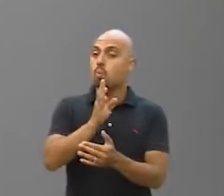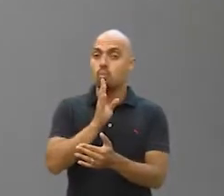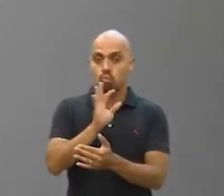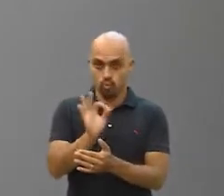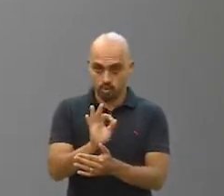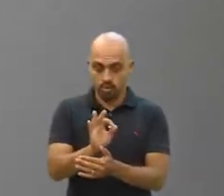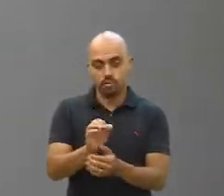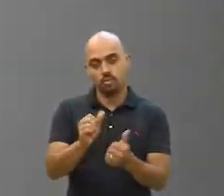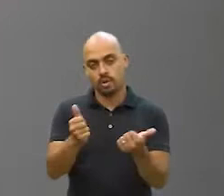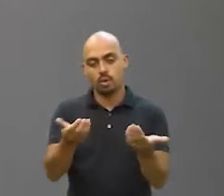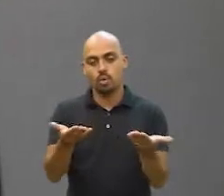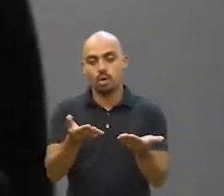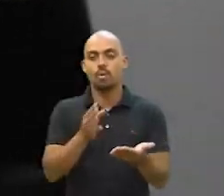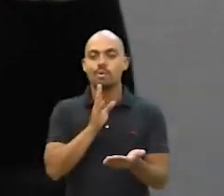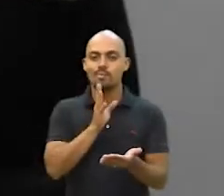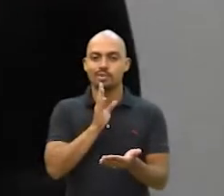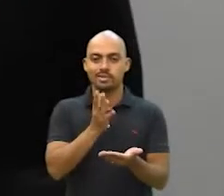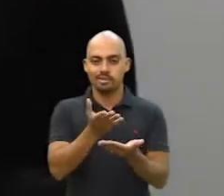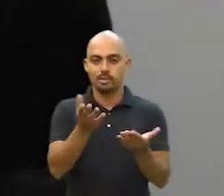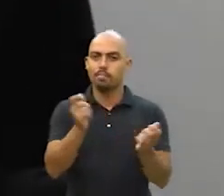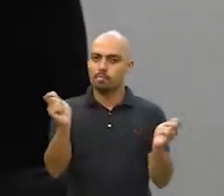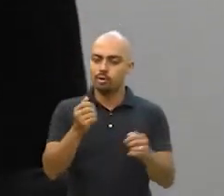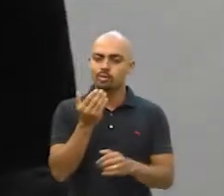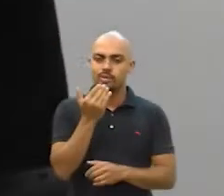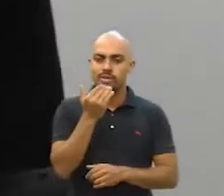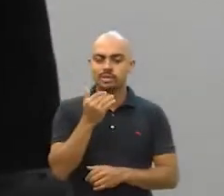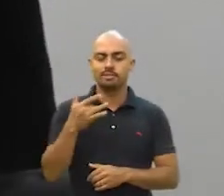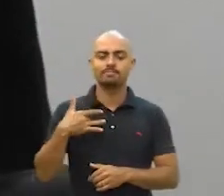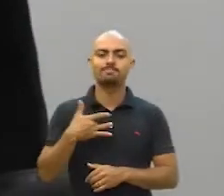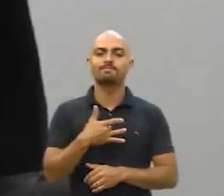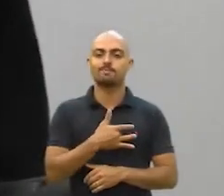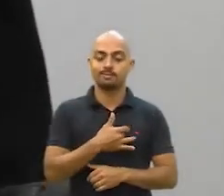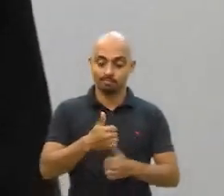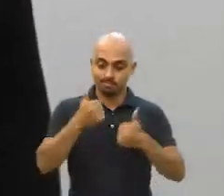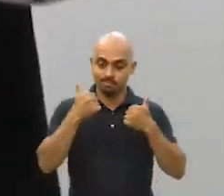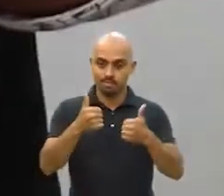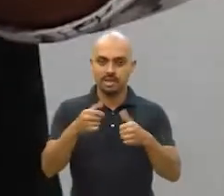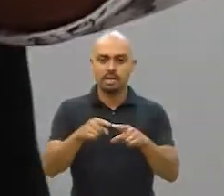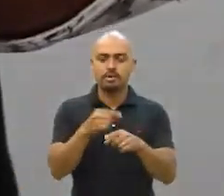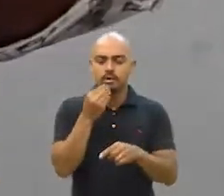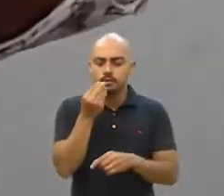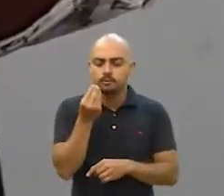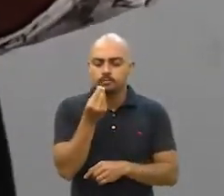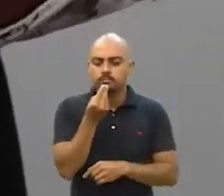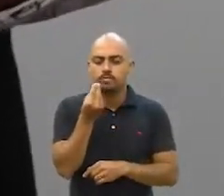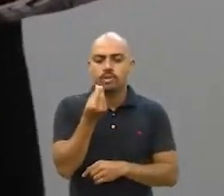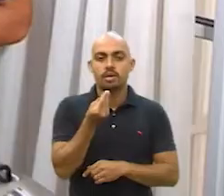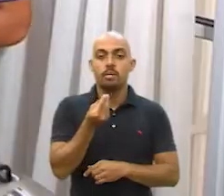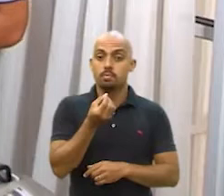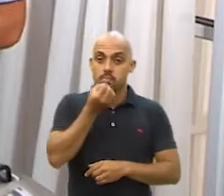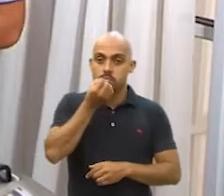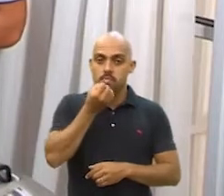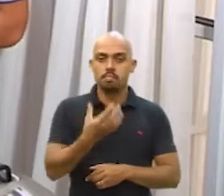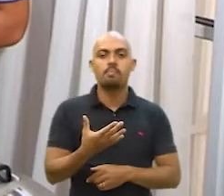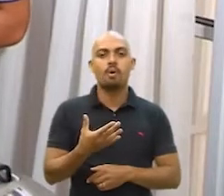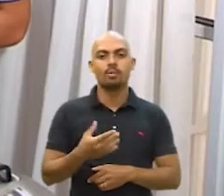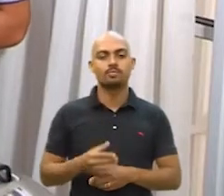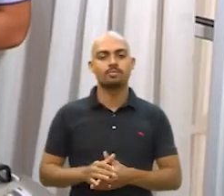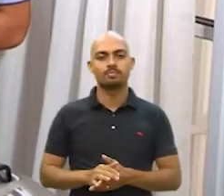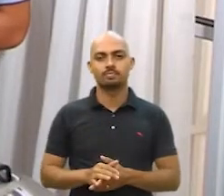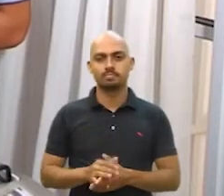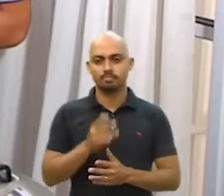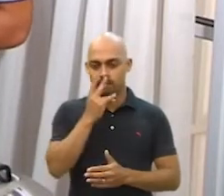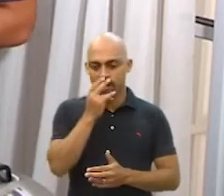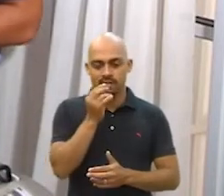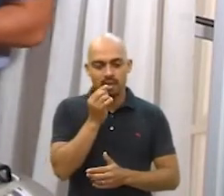Essa hortaliça que vocês passem a consumir. Ela é bem saborosa, ela tem um gostinho bem suave, um azedinho bem,